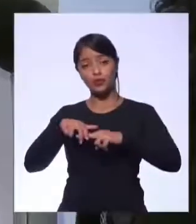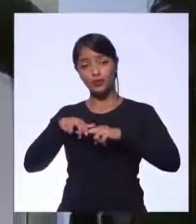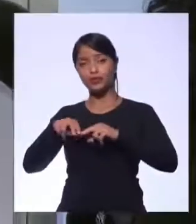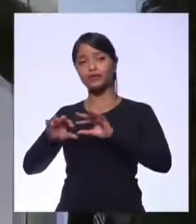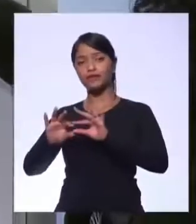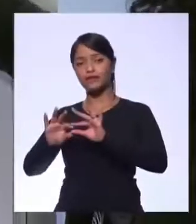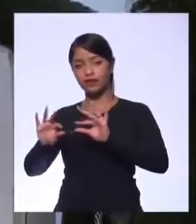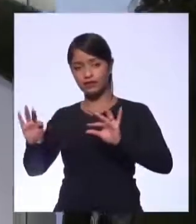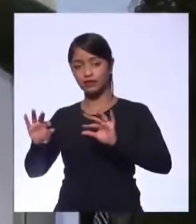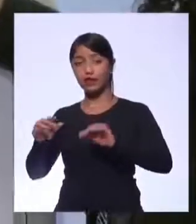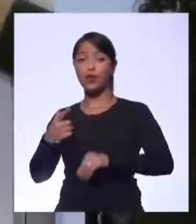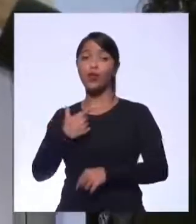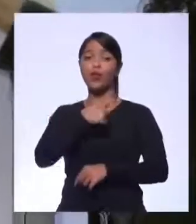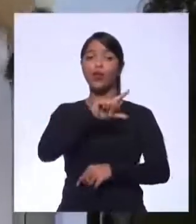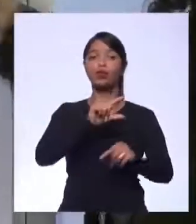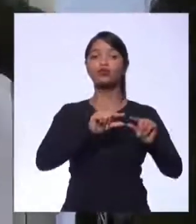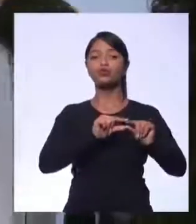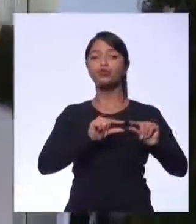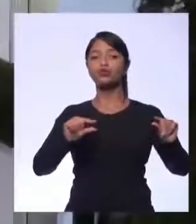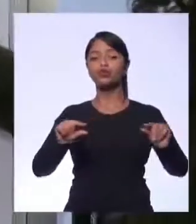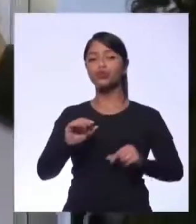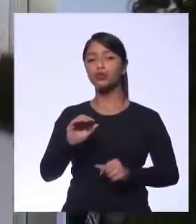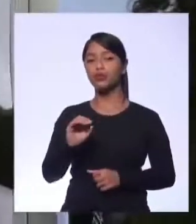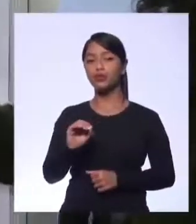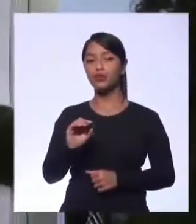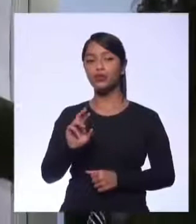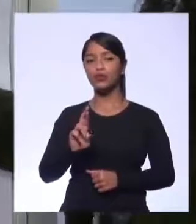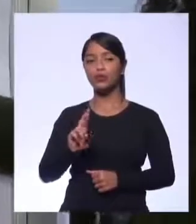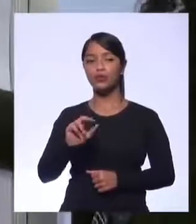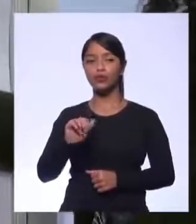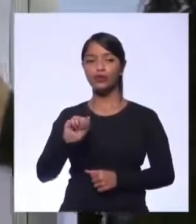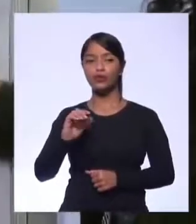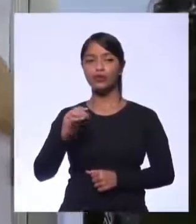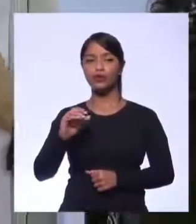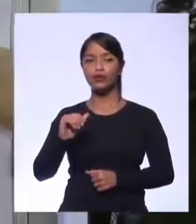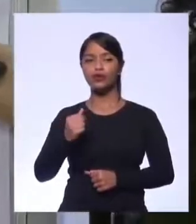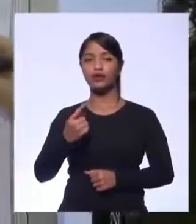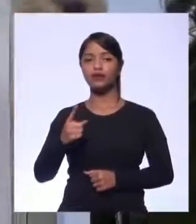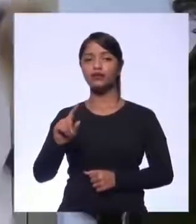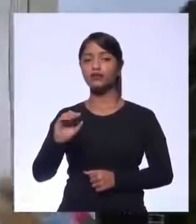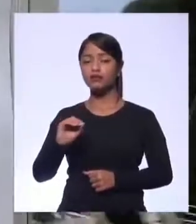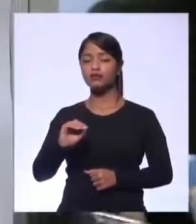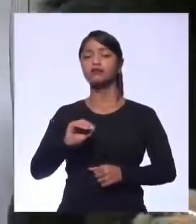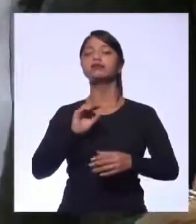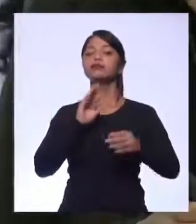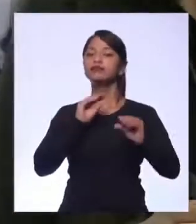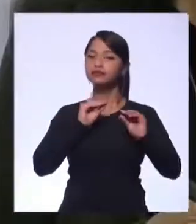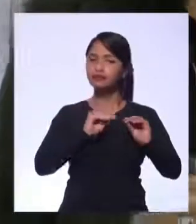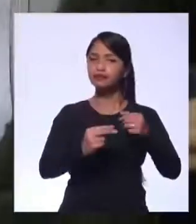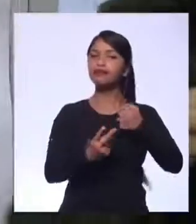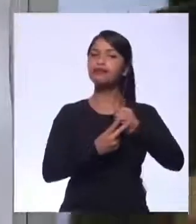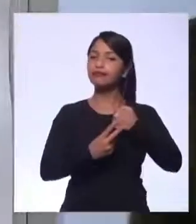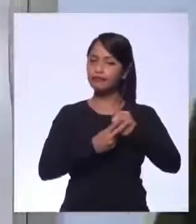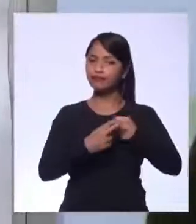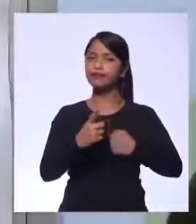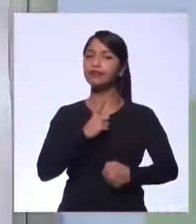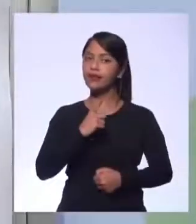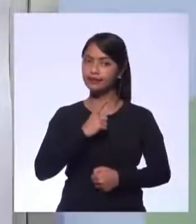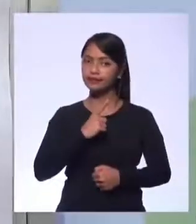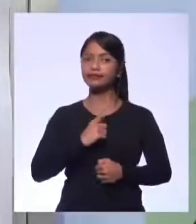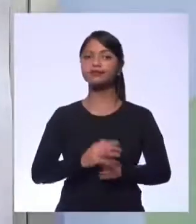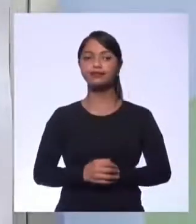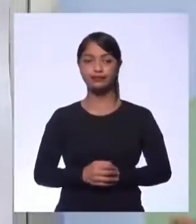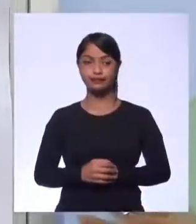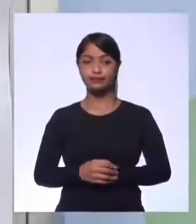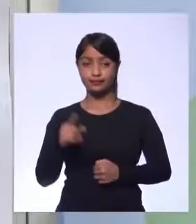que a oração tem o verbo. Tá bom? Então, pontuem bem a